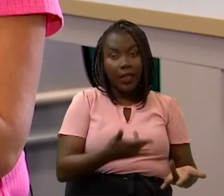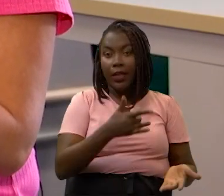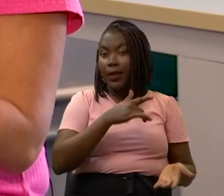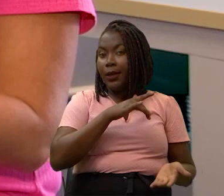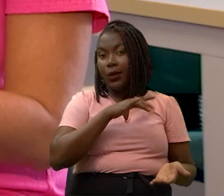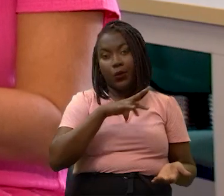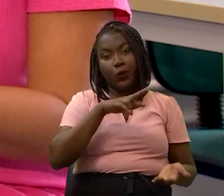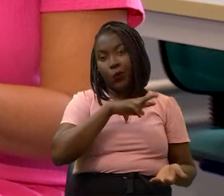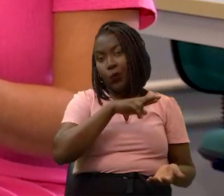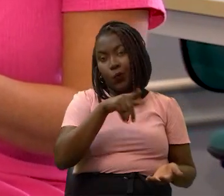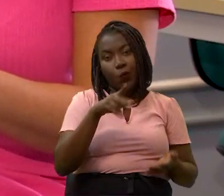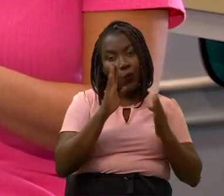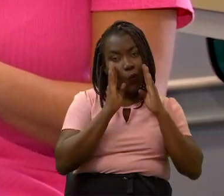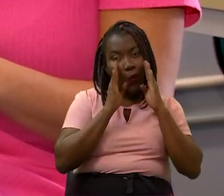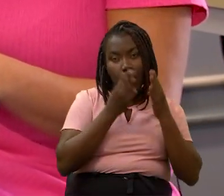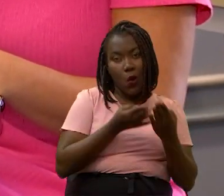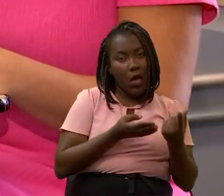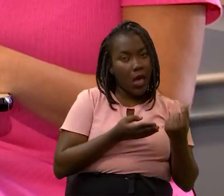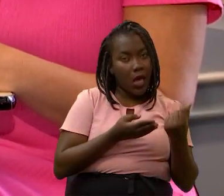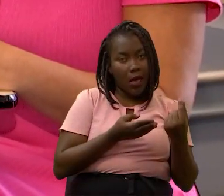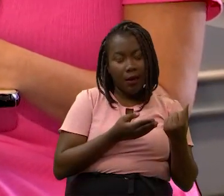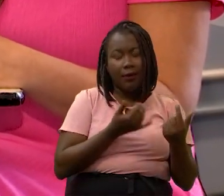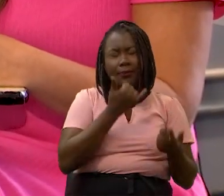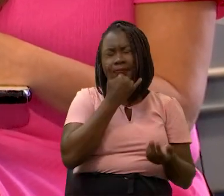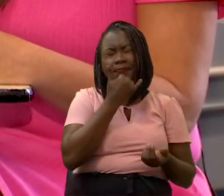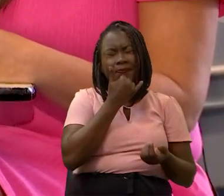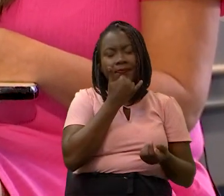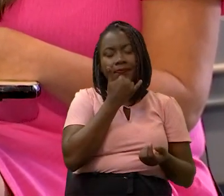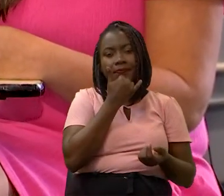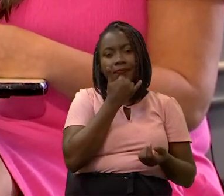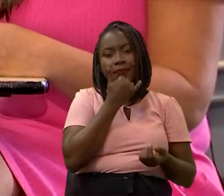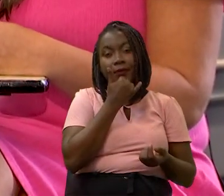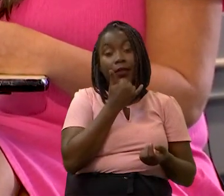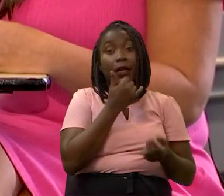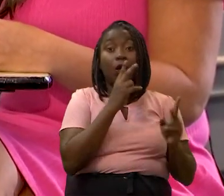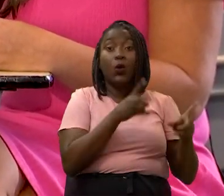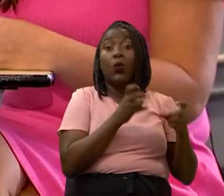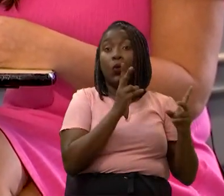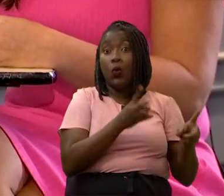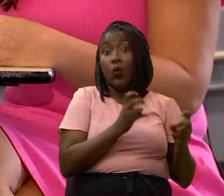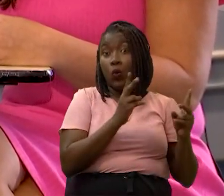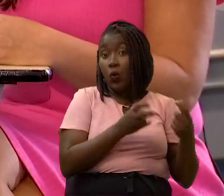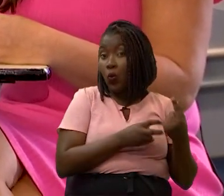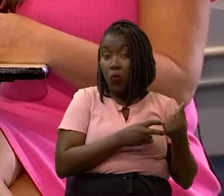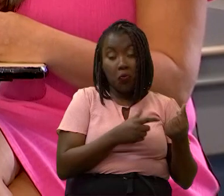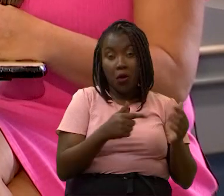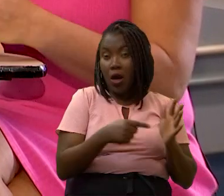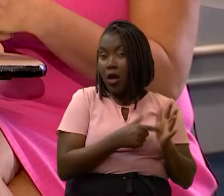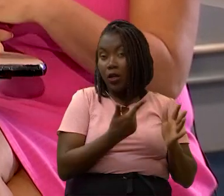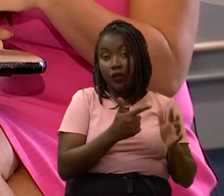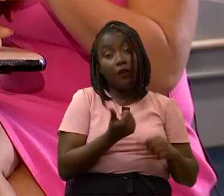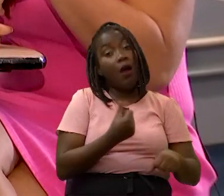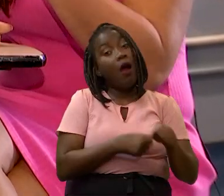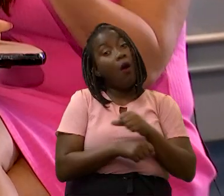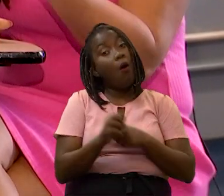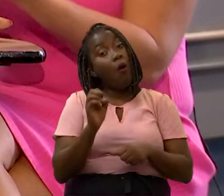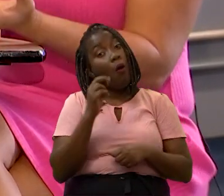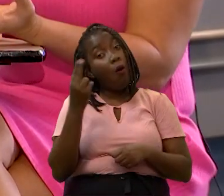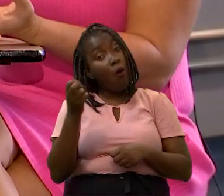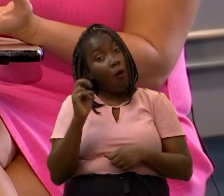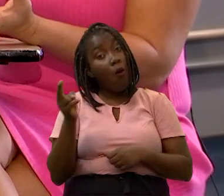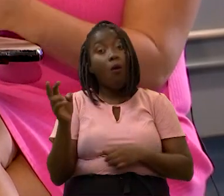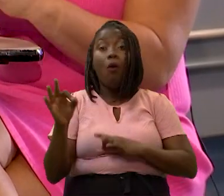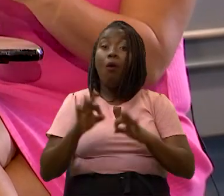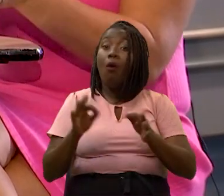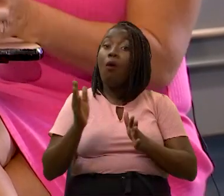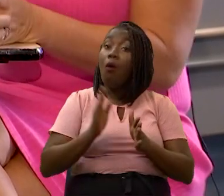filantrópicas, de finalidade não econômica, não lucrativa, sem fins lucrativos, ou a